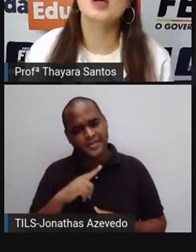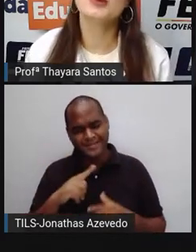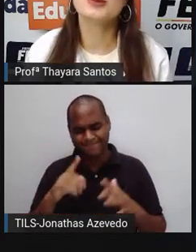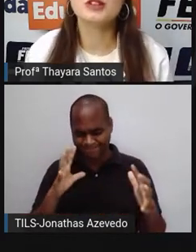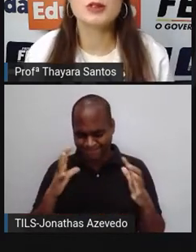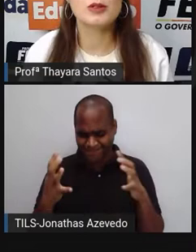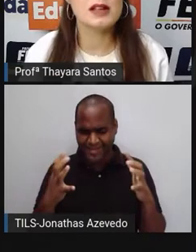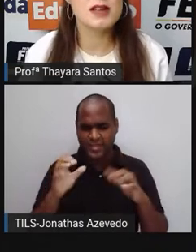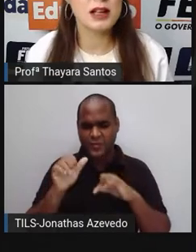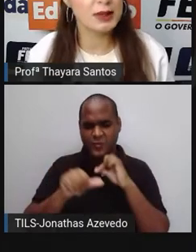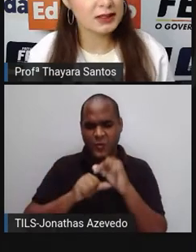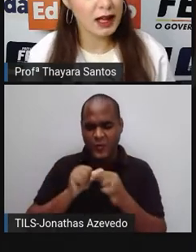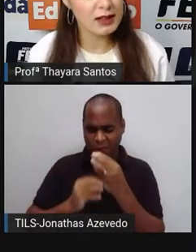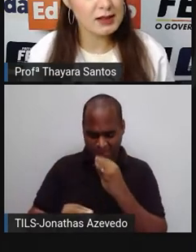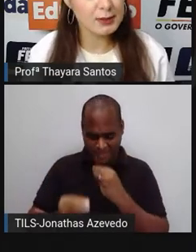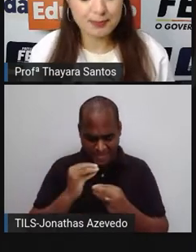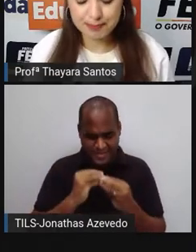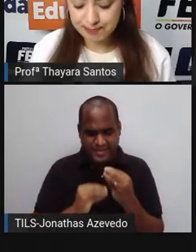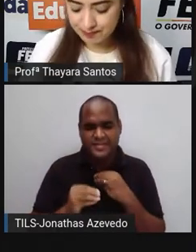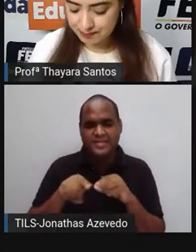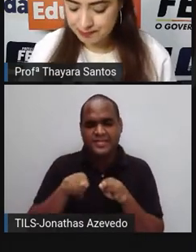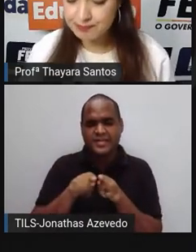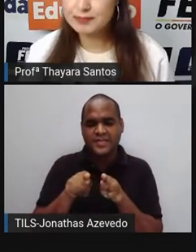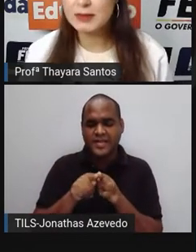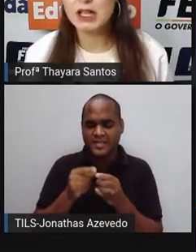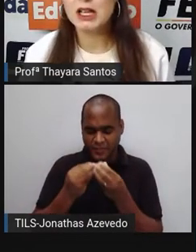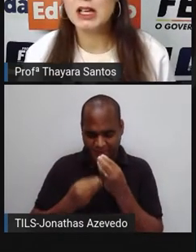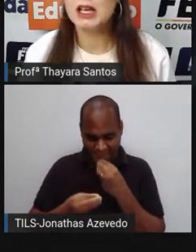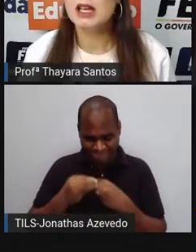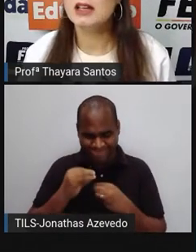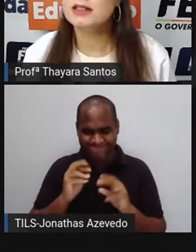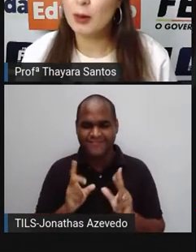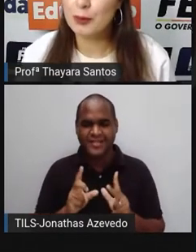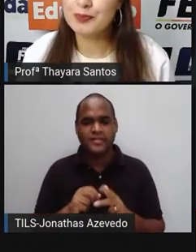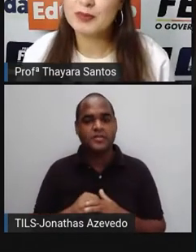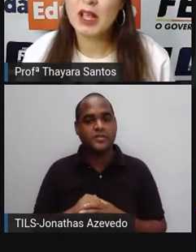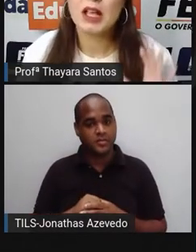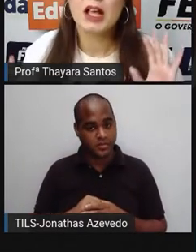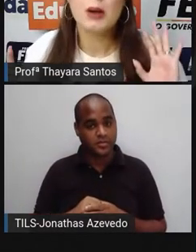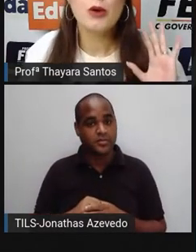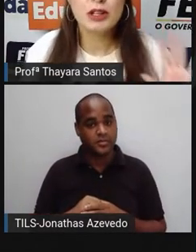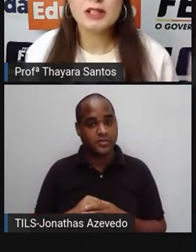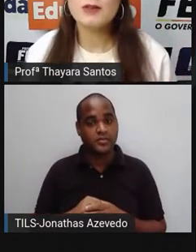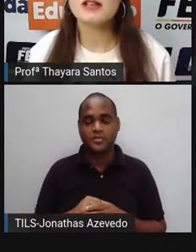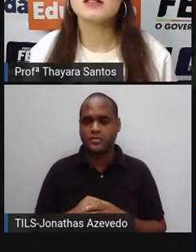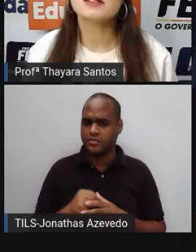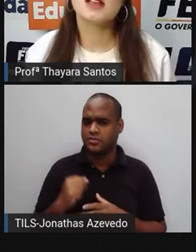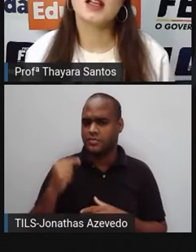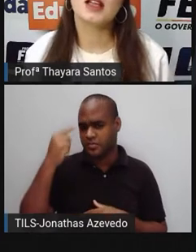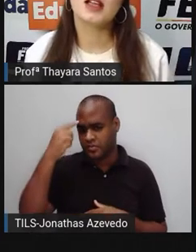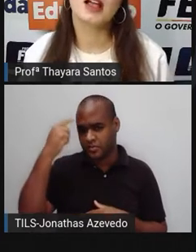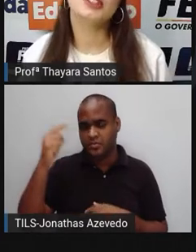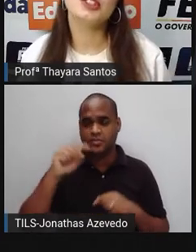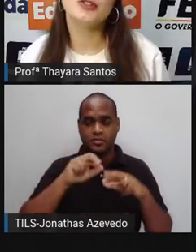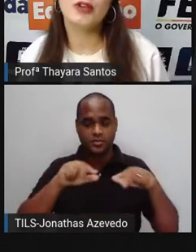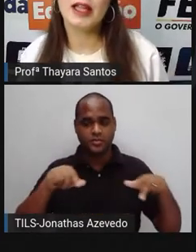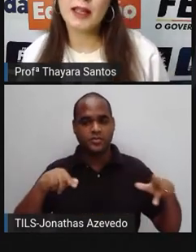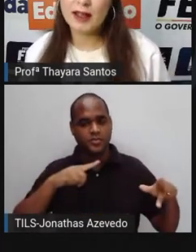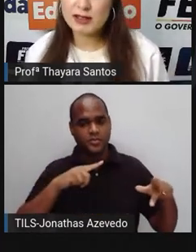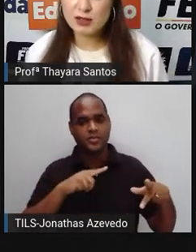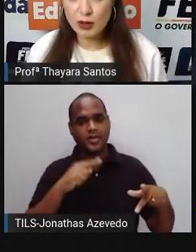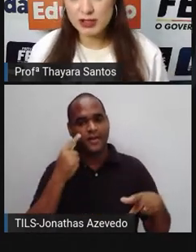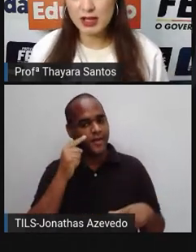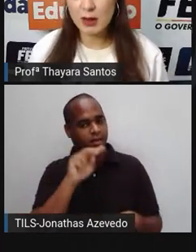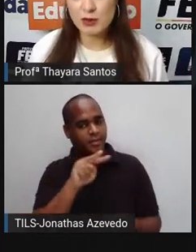distúrbios nutricionais e alimentares então muitas vezes a gente